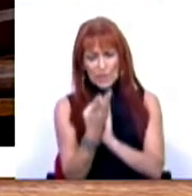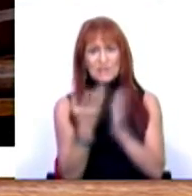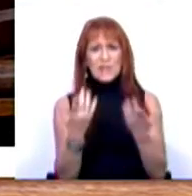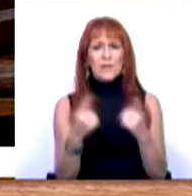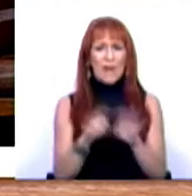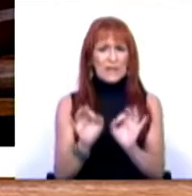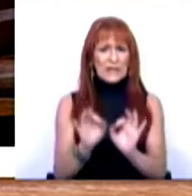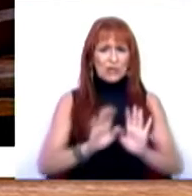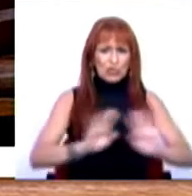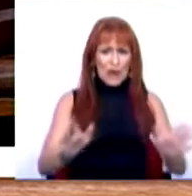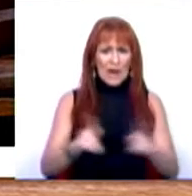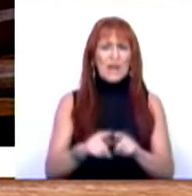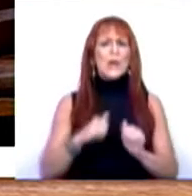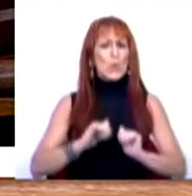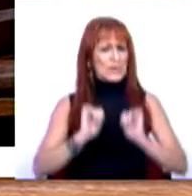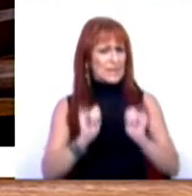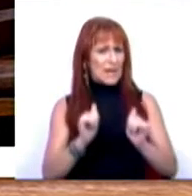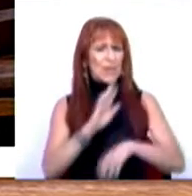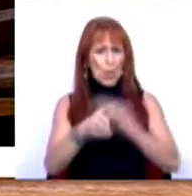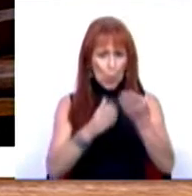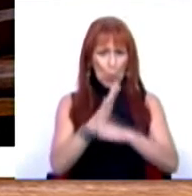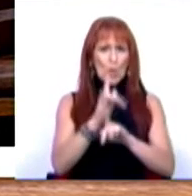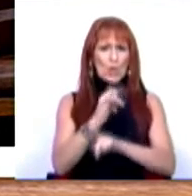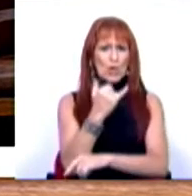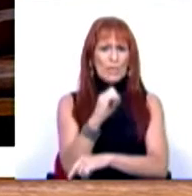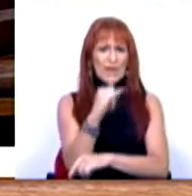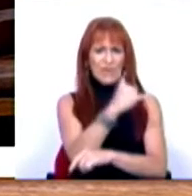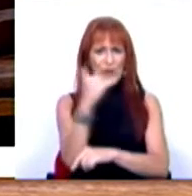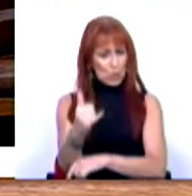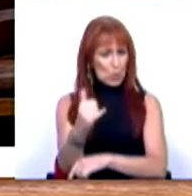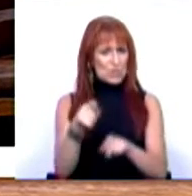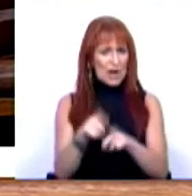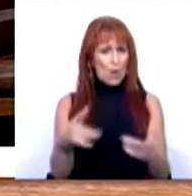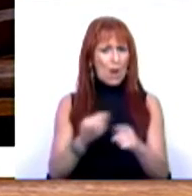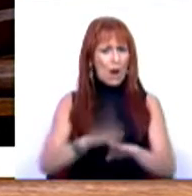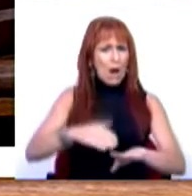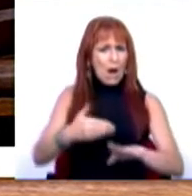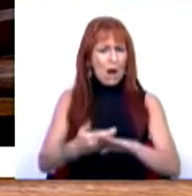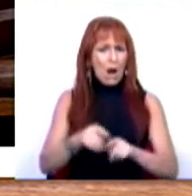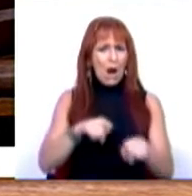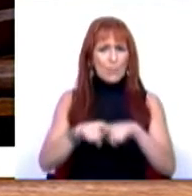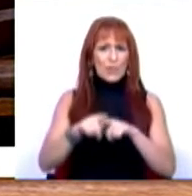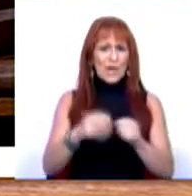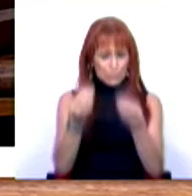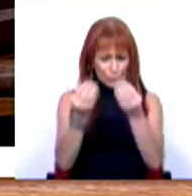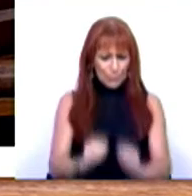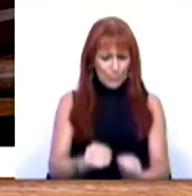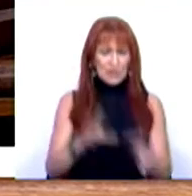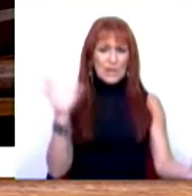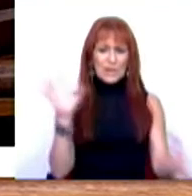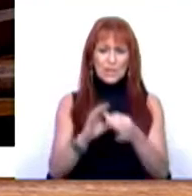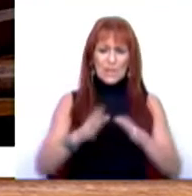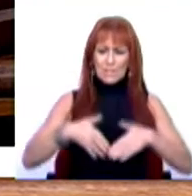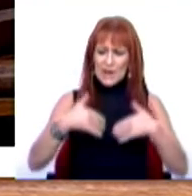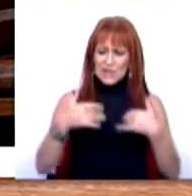estava traçado e, estou certa, continuará em 2022 a ser reforçada a política traçada no que respeita